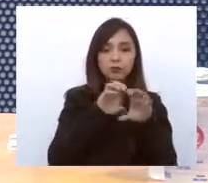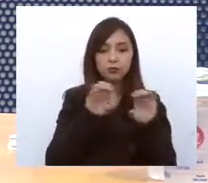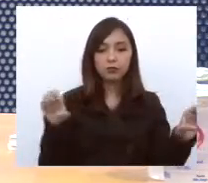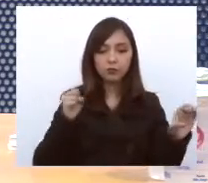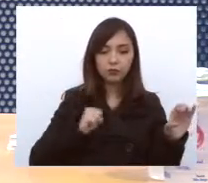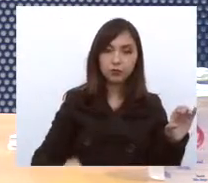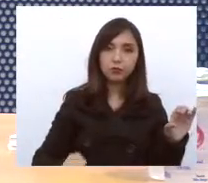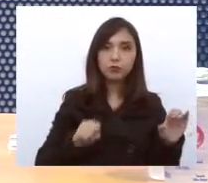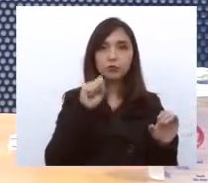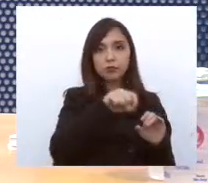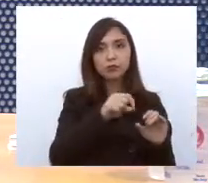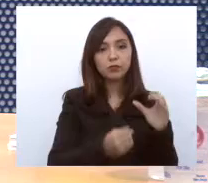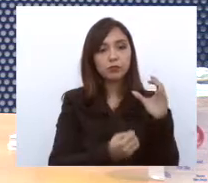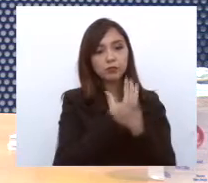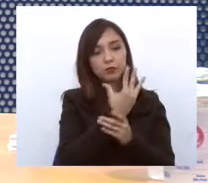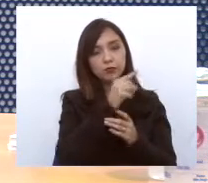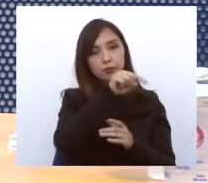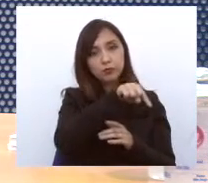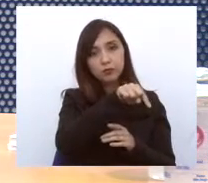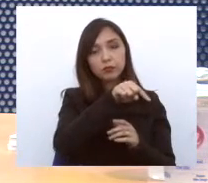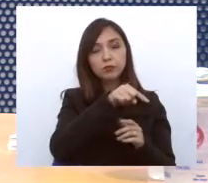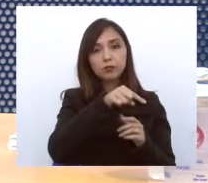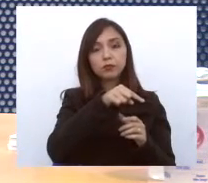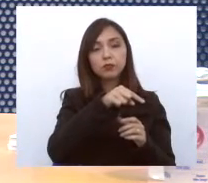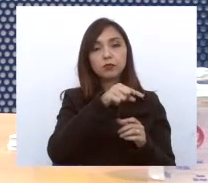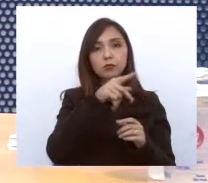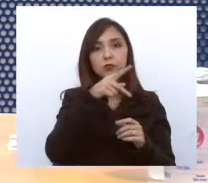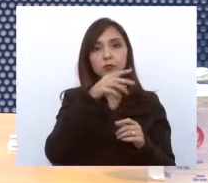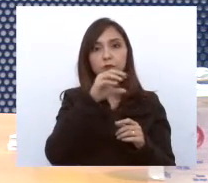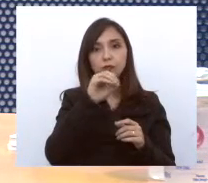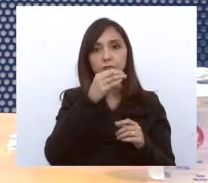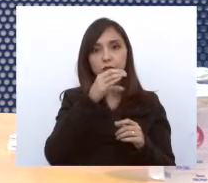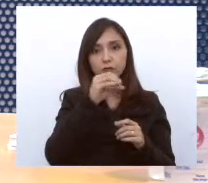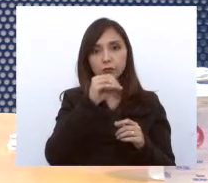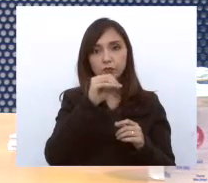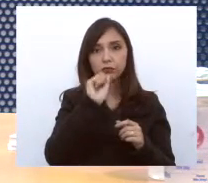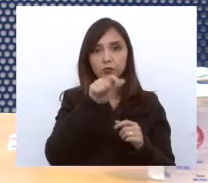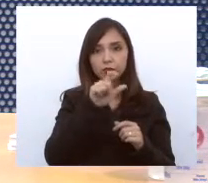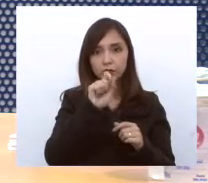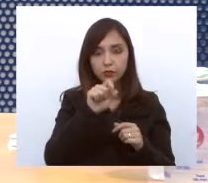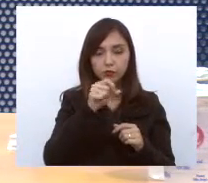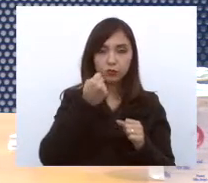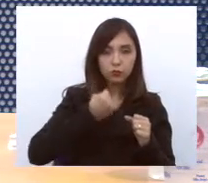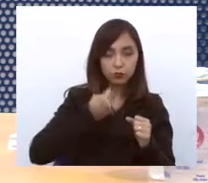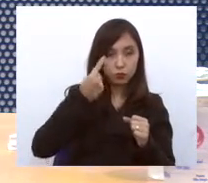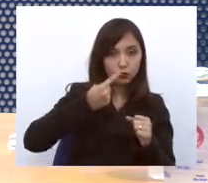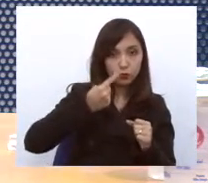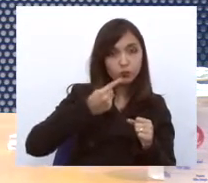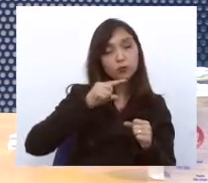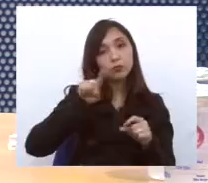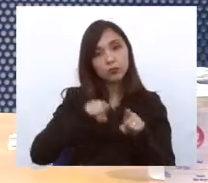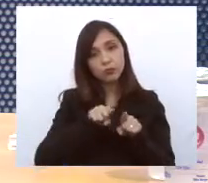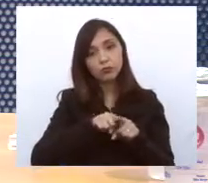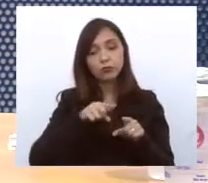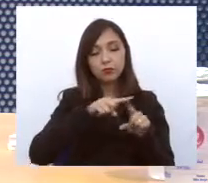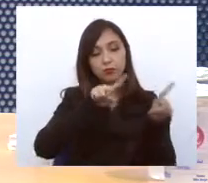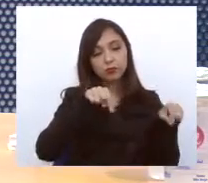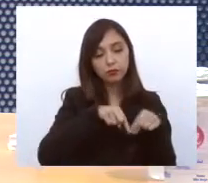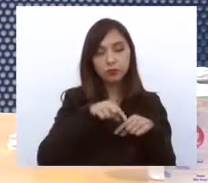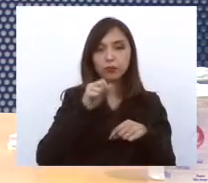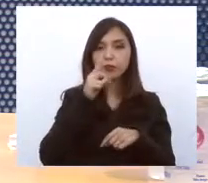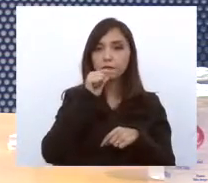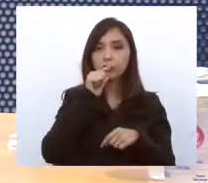a implantação de dois poços denominados Poço Água Azul 1 e Poço Água Azul 2.